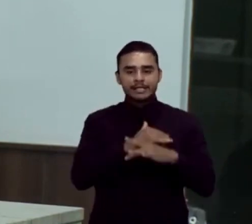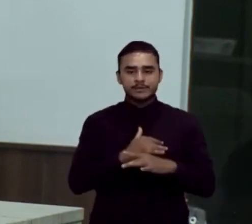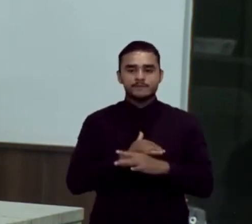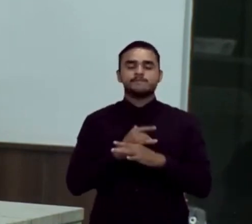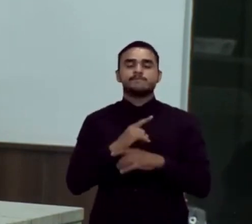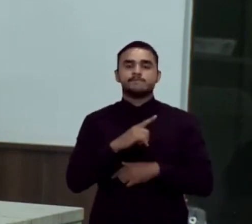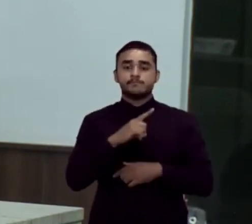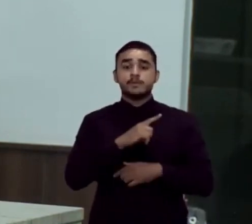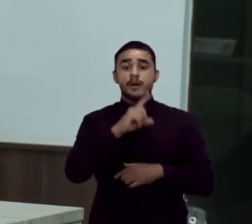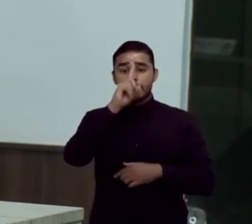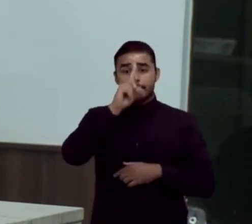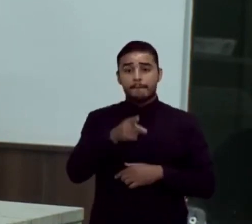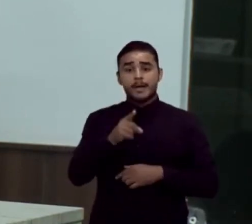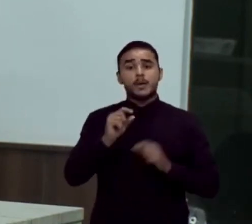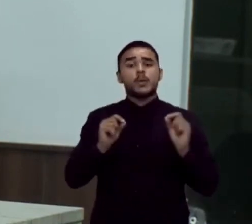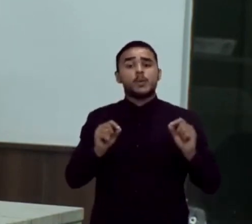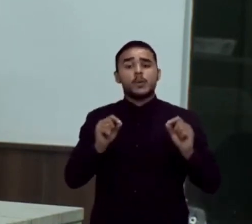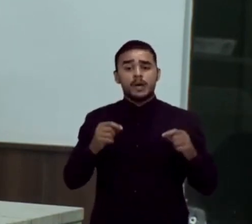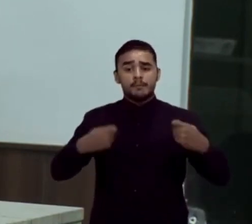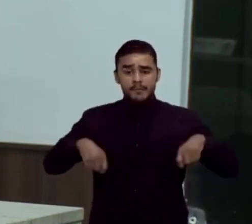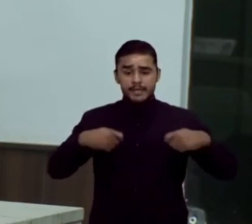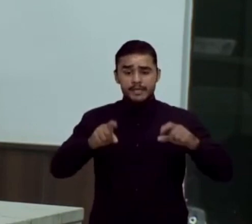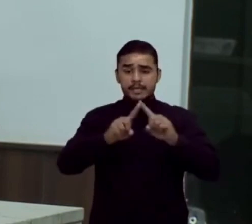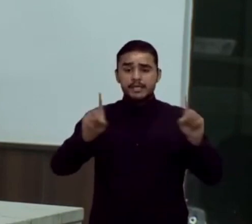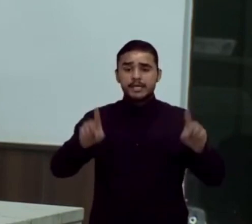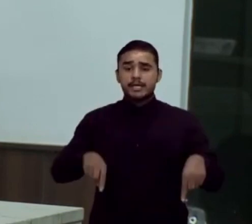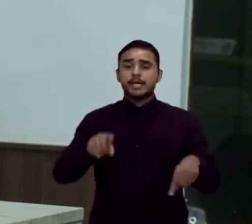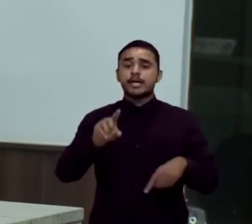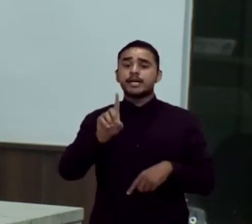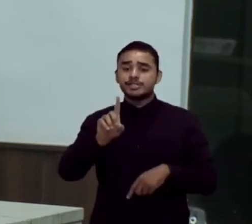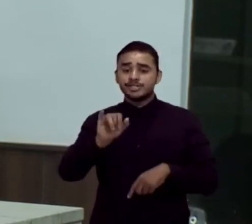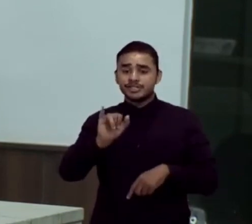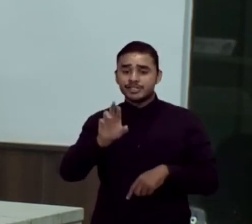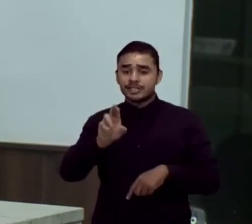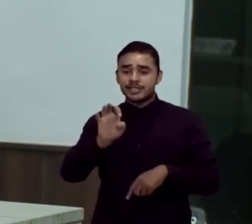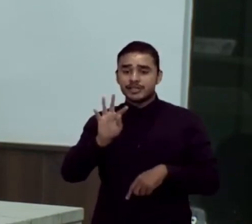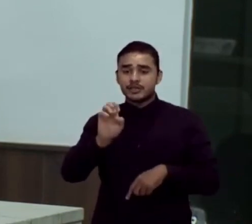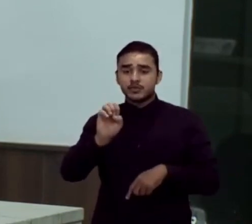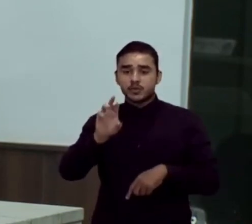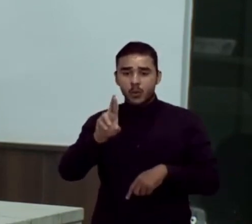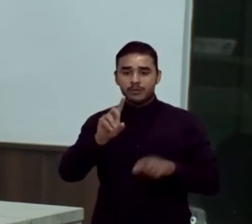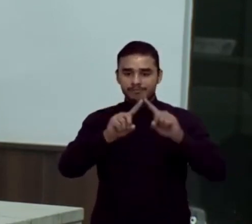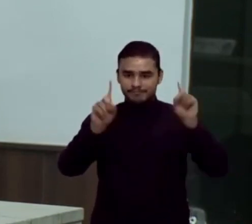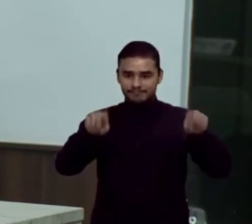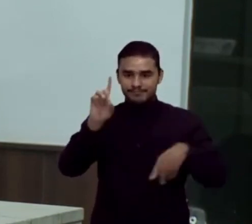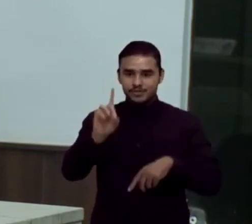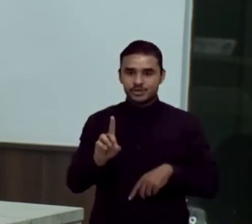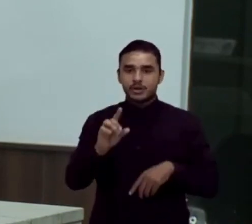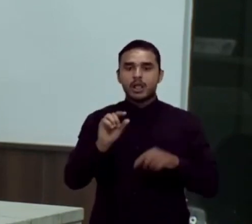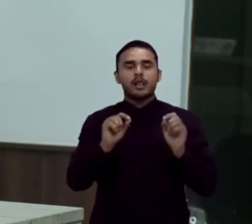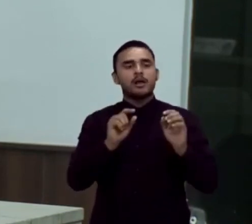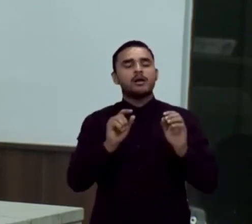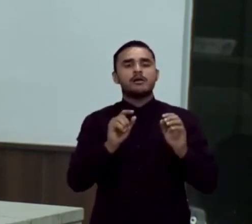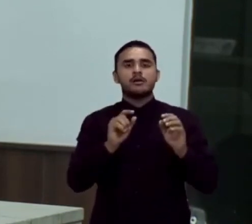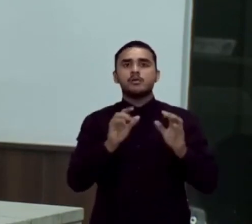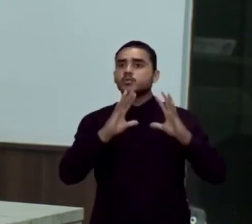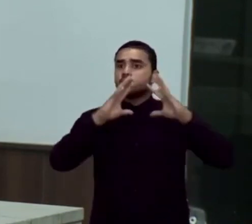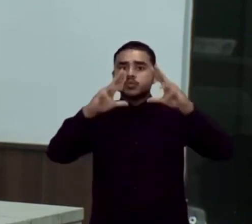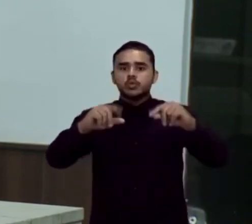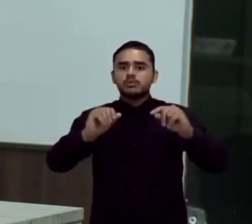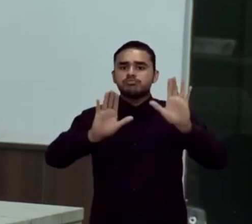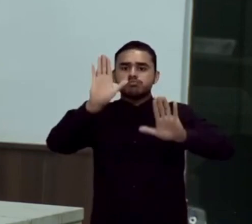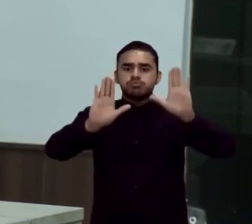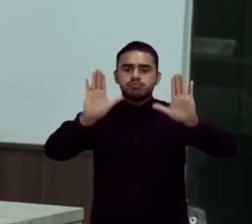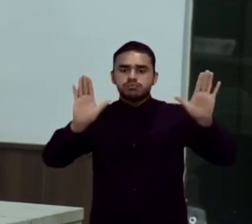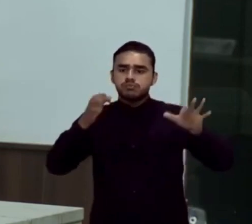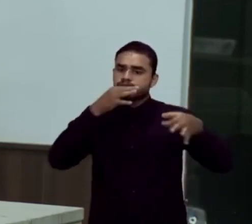do plano diretor é obrigatoriamente participativa. O gestor municipal não tem escolha, ou